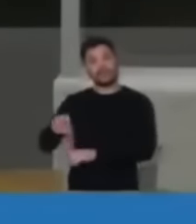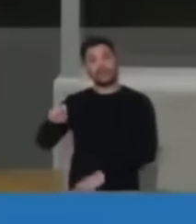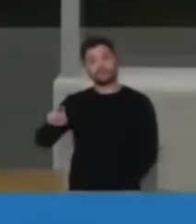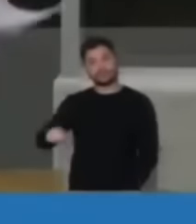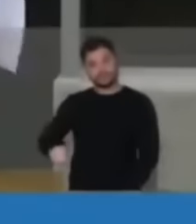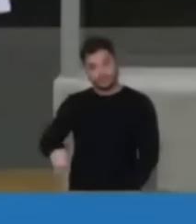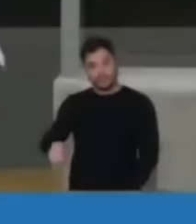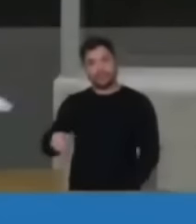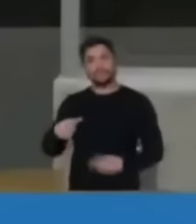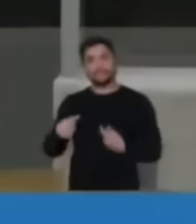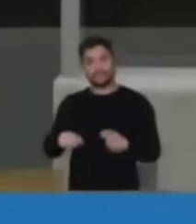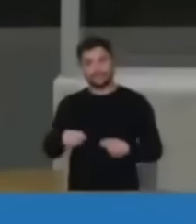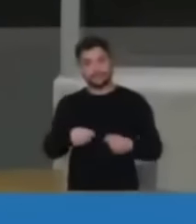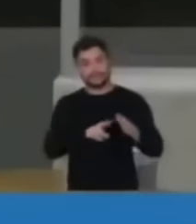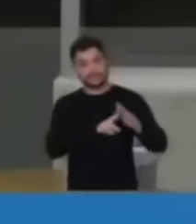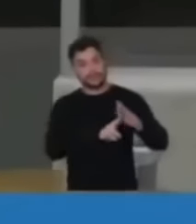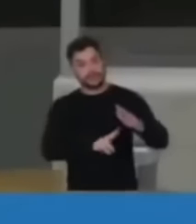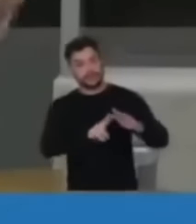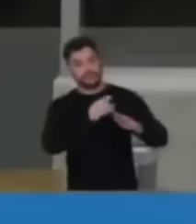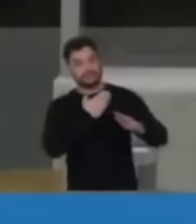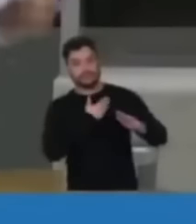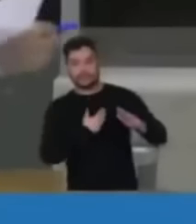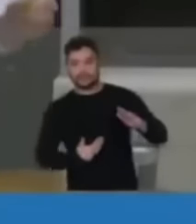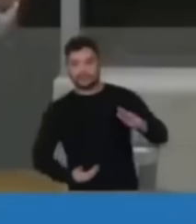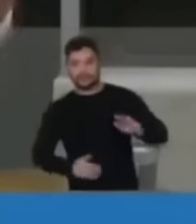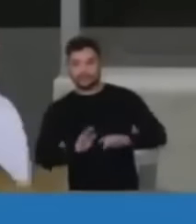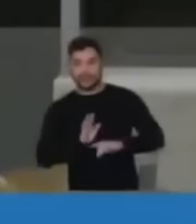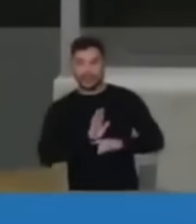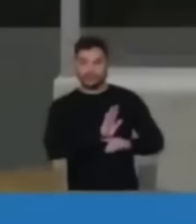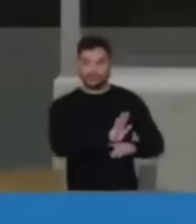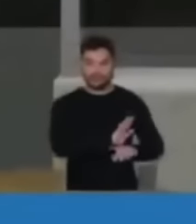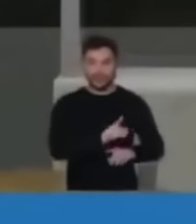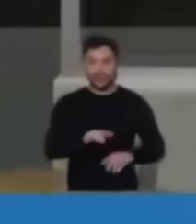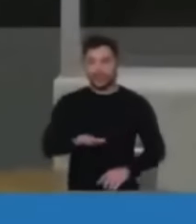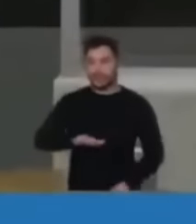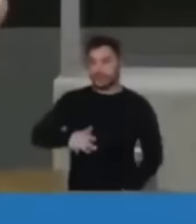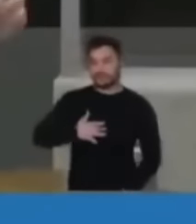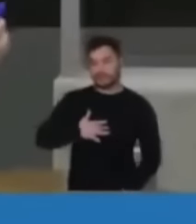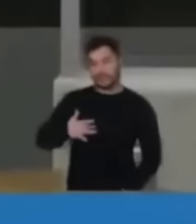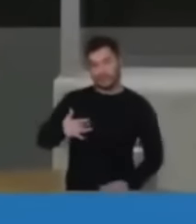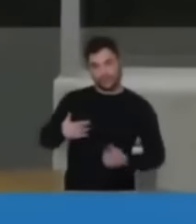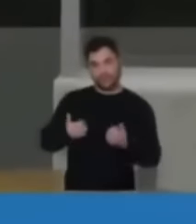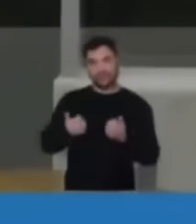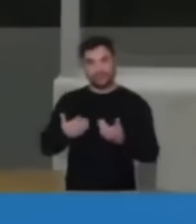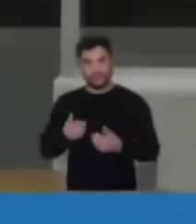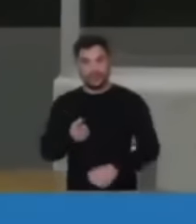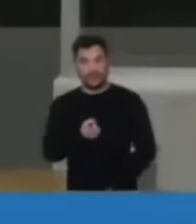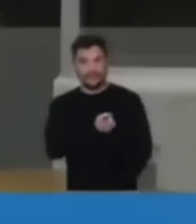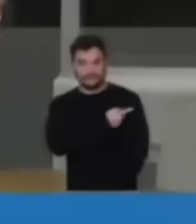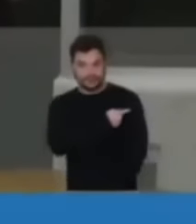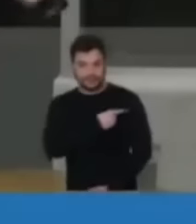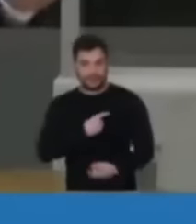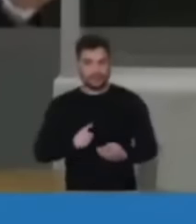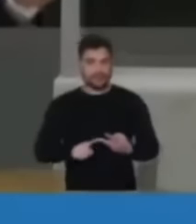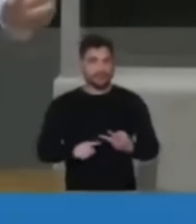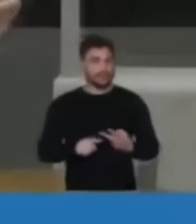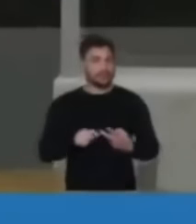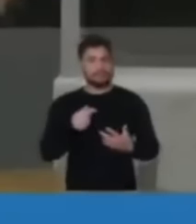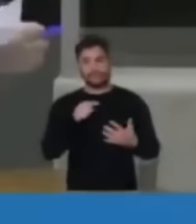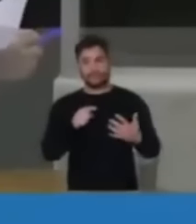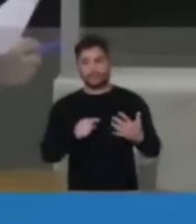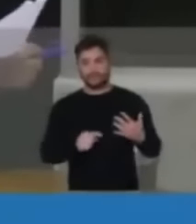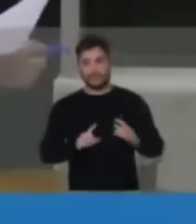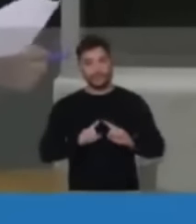o aumento para as universidades públicas, socorrer a saúde com a vacina e etc. E o povo do Rio Grande do